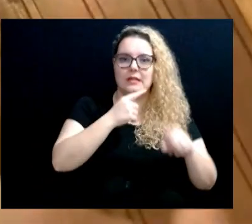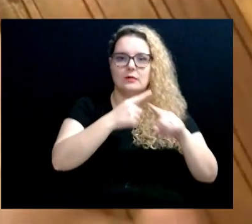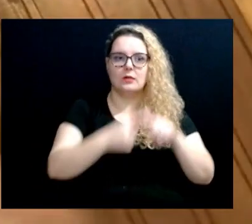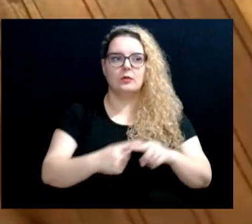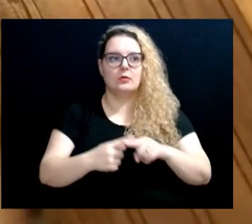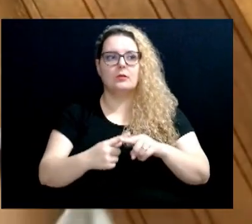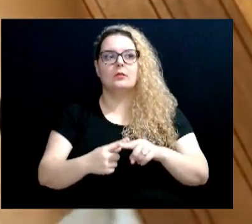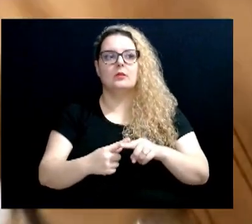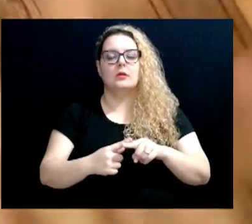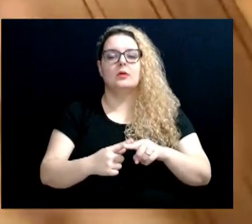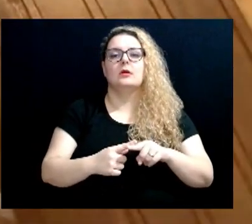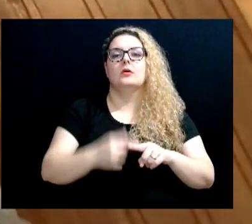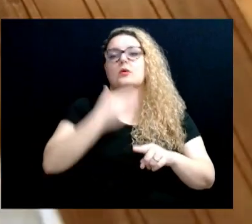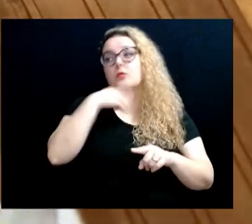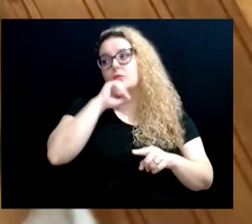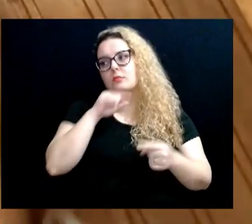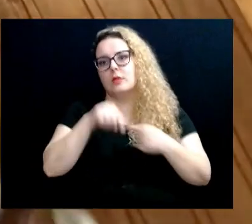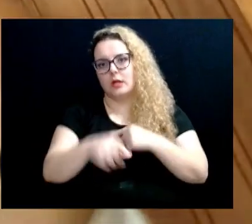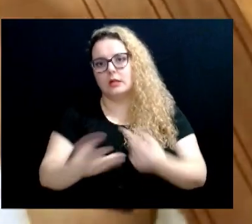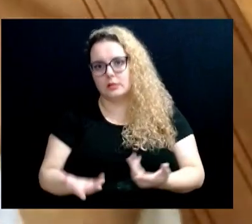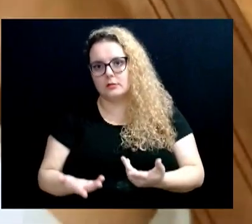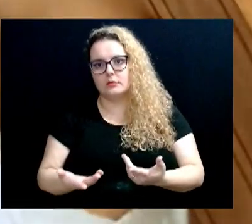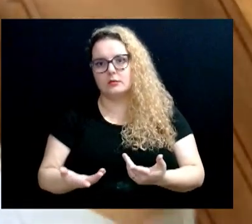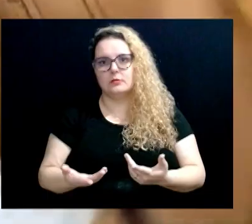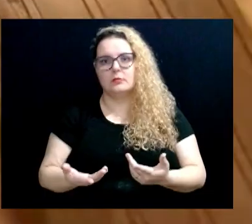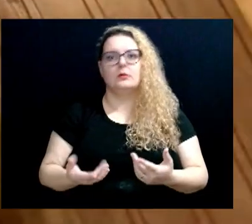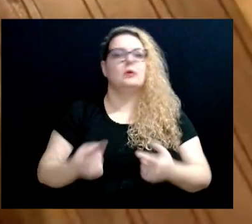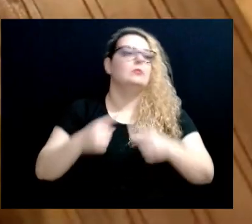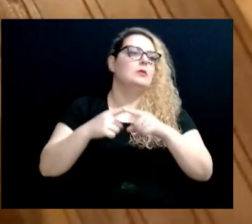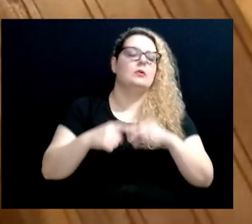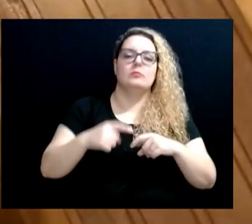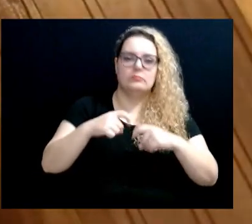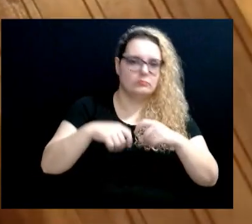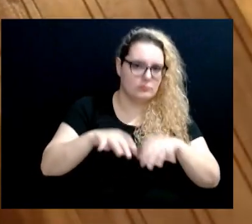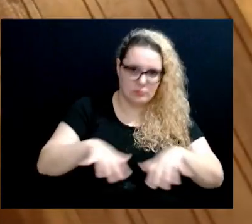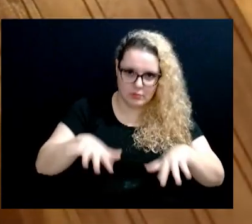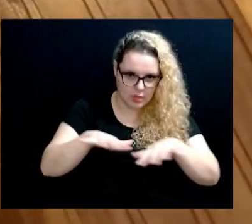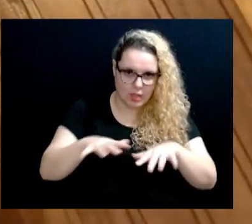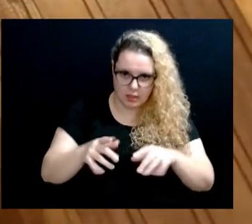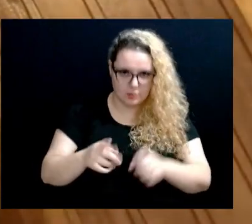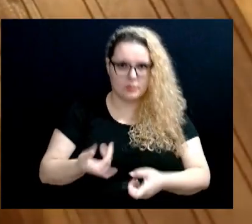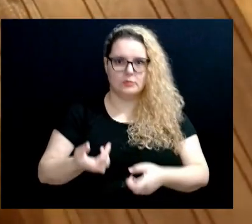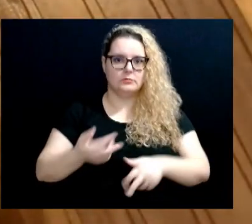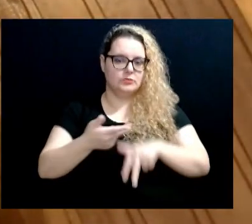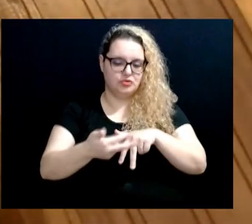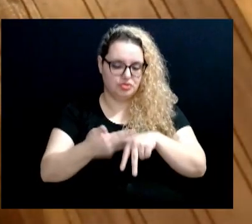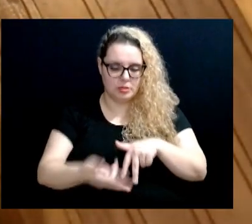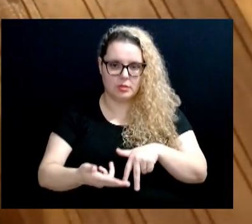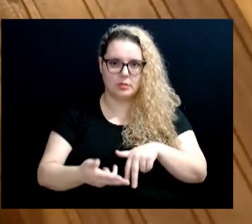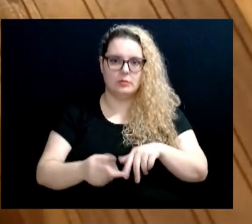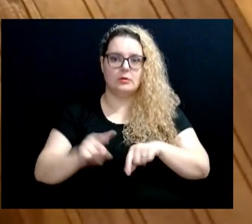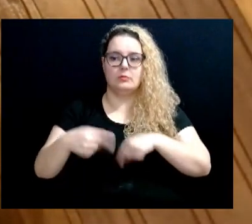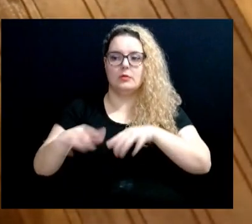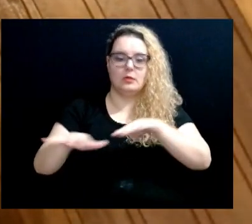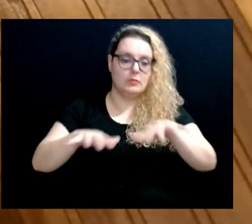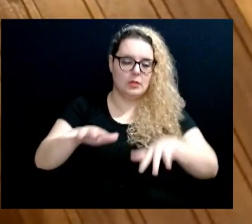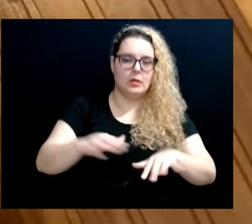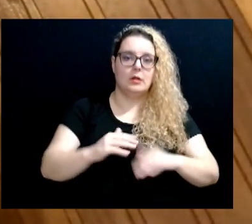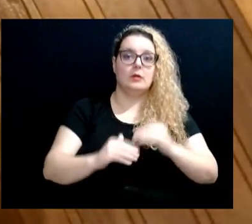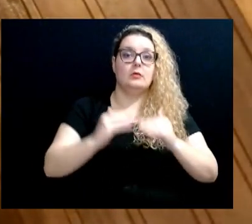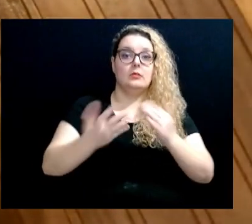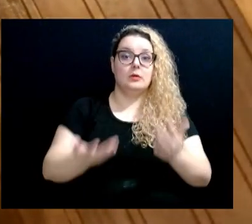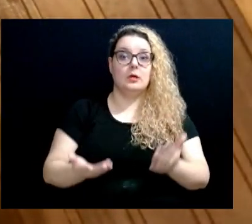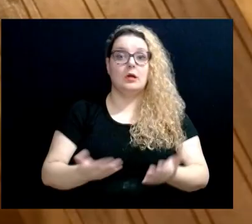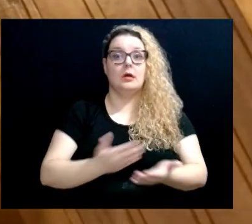caráter inicialmente sexual e que depois ia para outros âmbitos. Com a evolução disso, nós começamos a